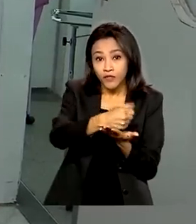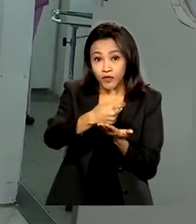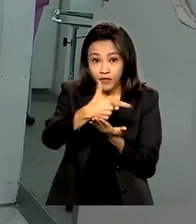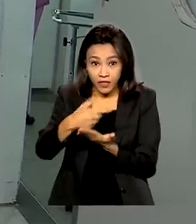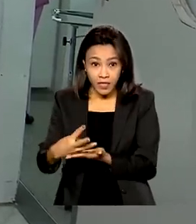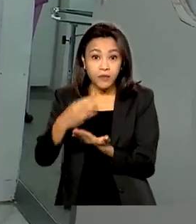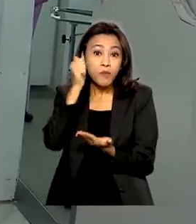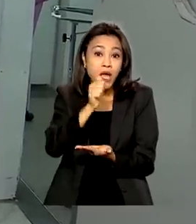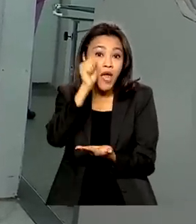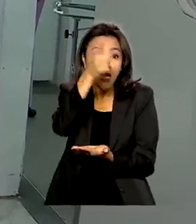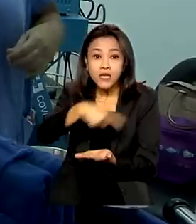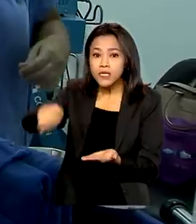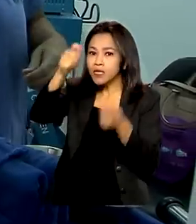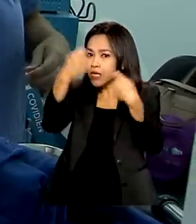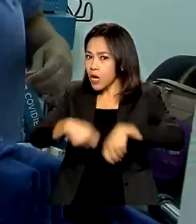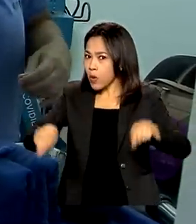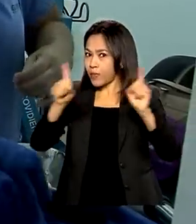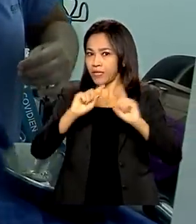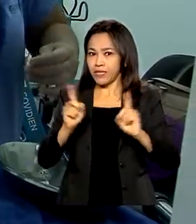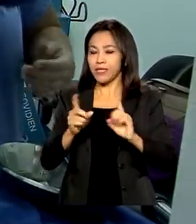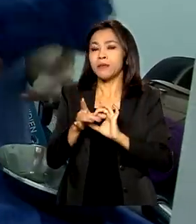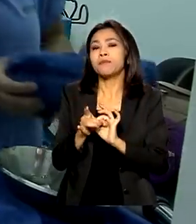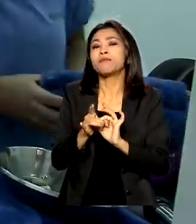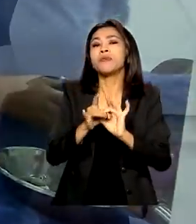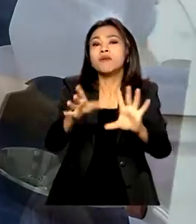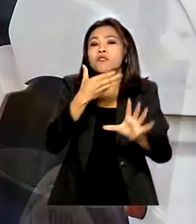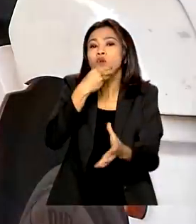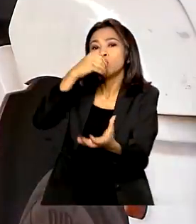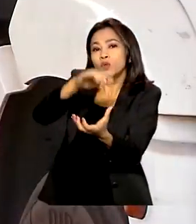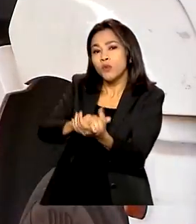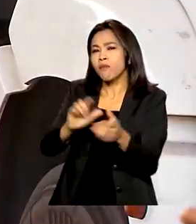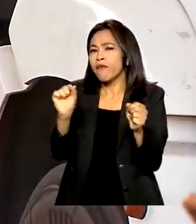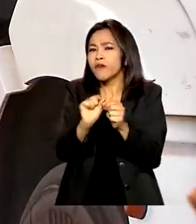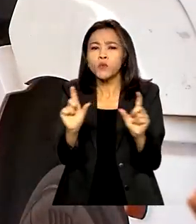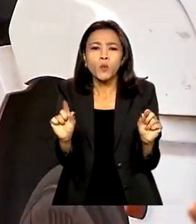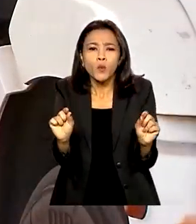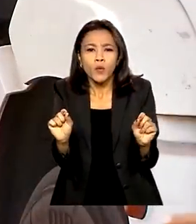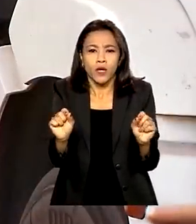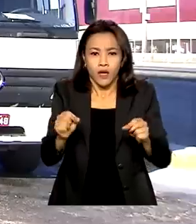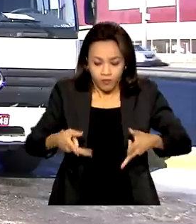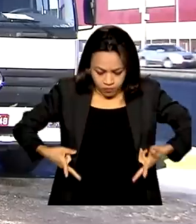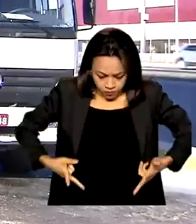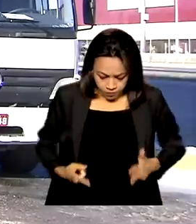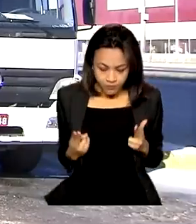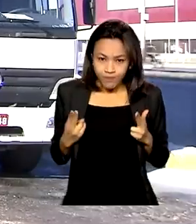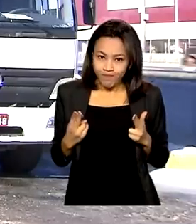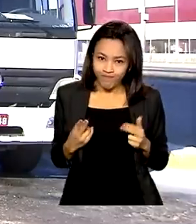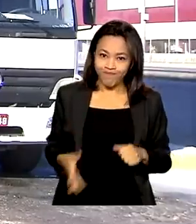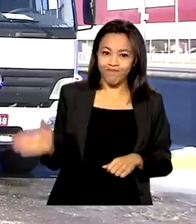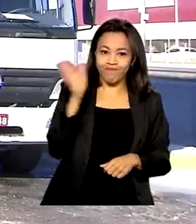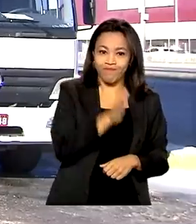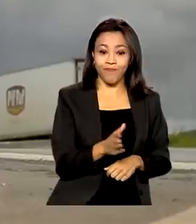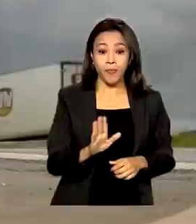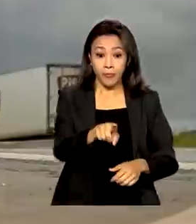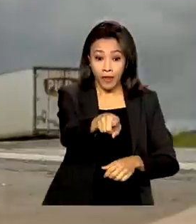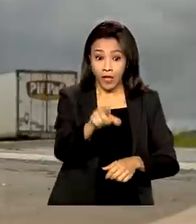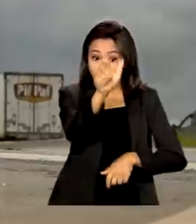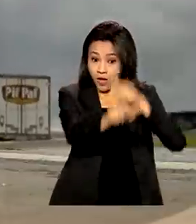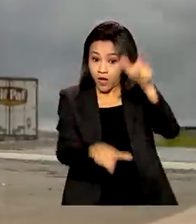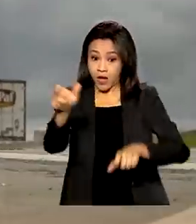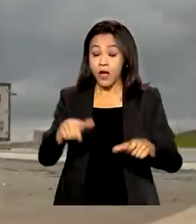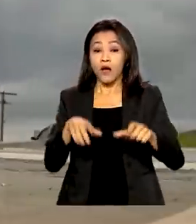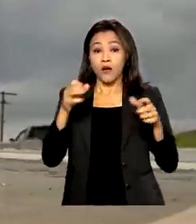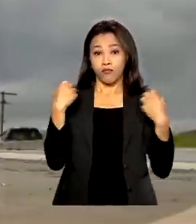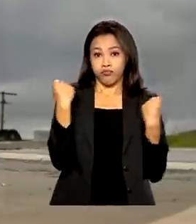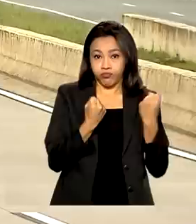do companheiro para realizar laqueadura. Último dia. Caminhoneiros autônomos têm até hoje para fazer a